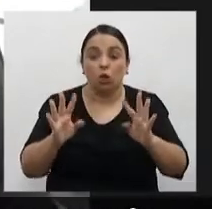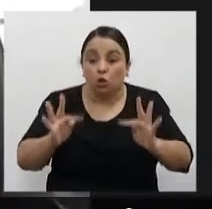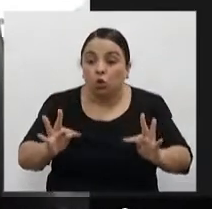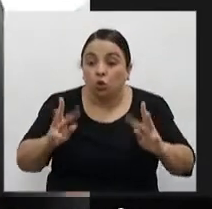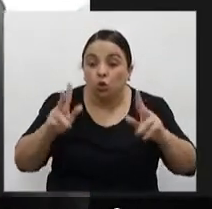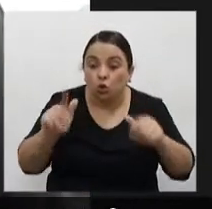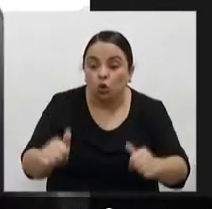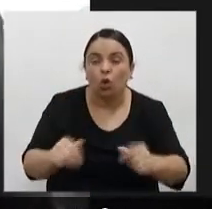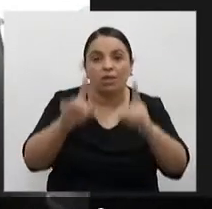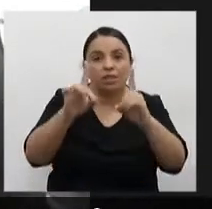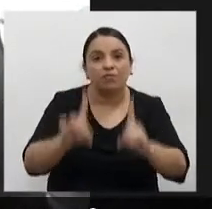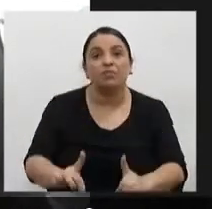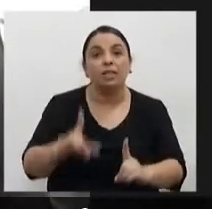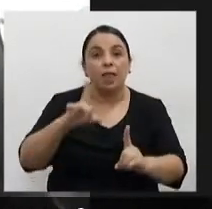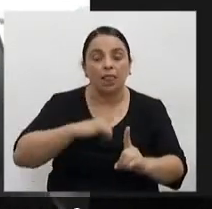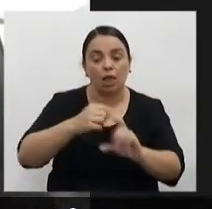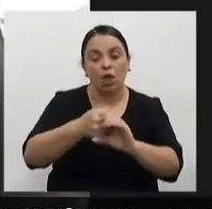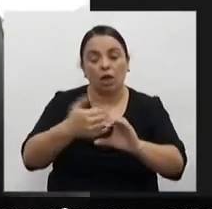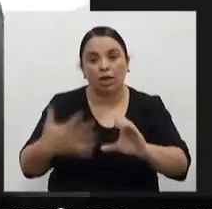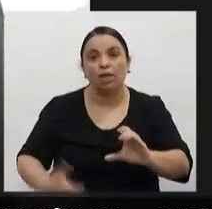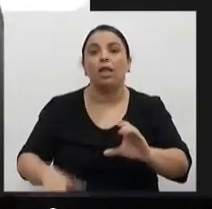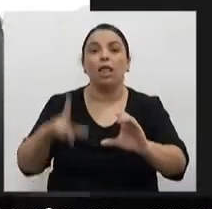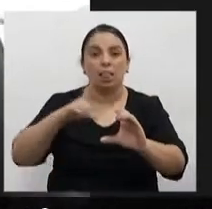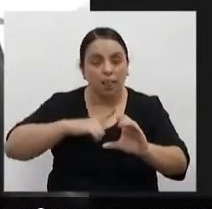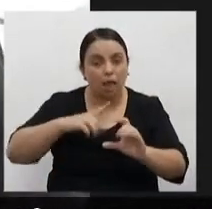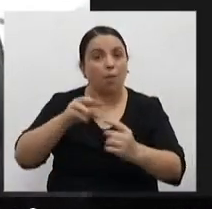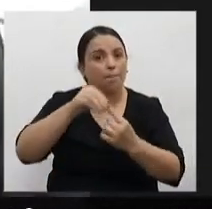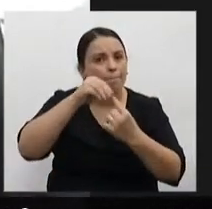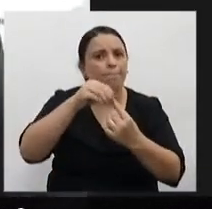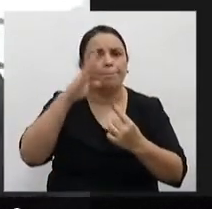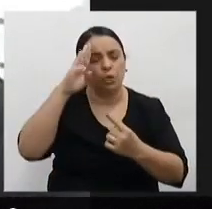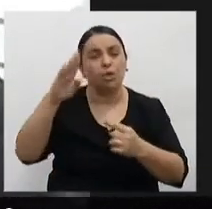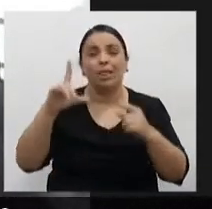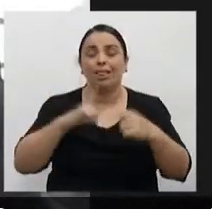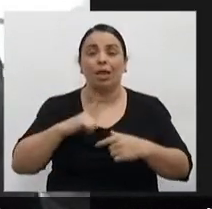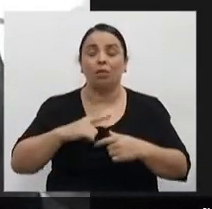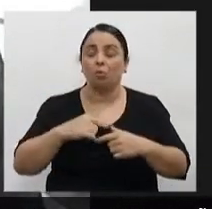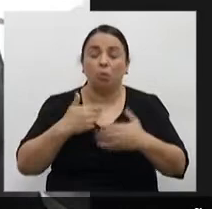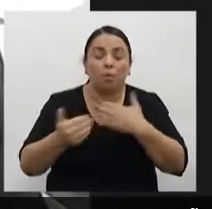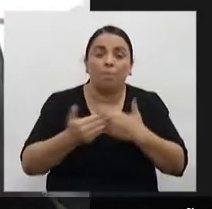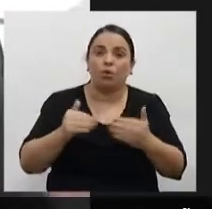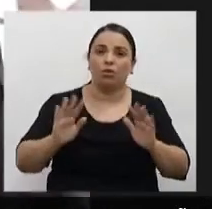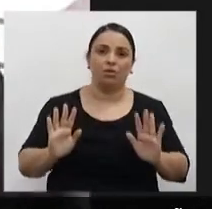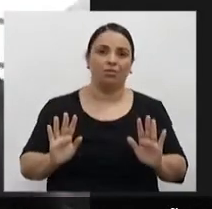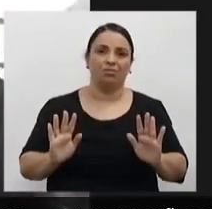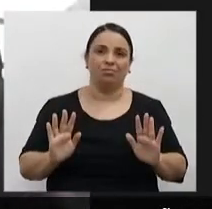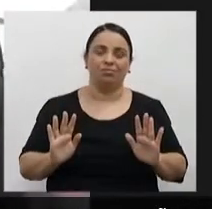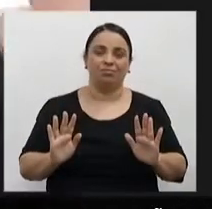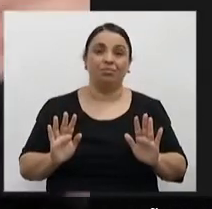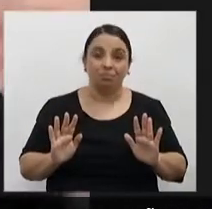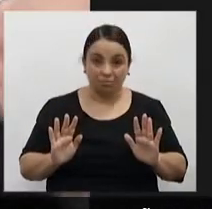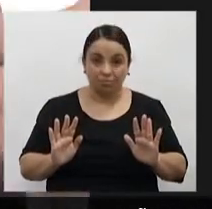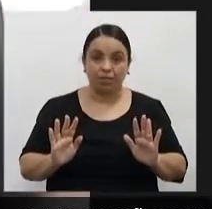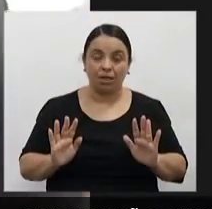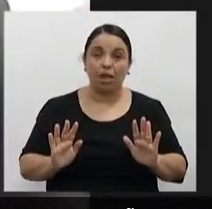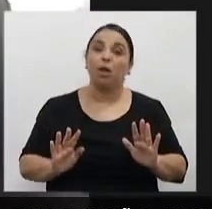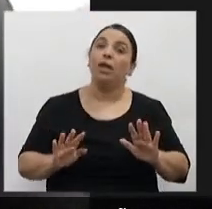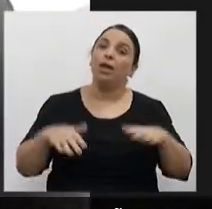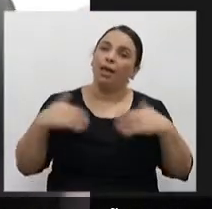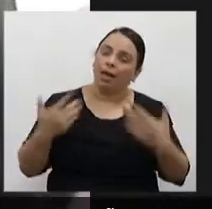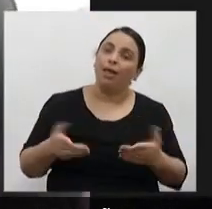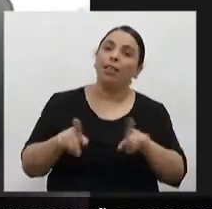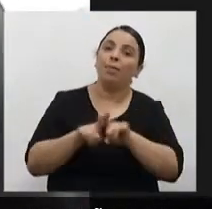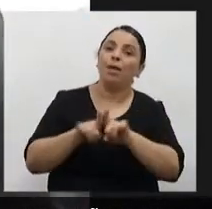sua peculiaridade, seja ela com anomalia ou qualquer outra coisa. E parabéns, Tânia, pela